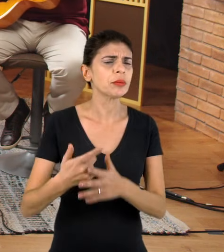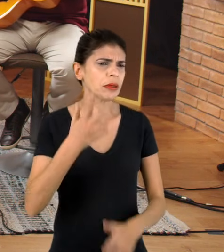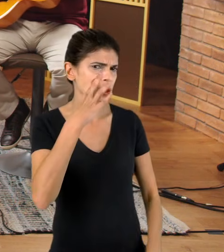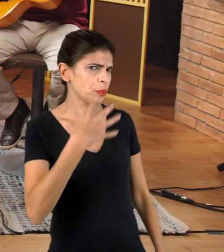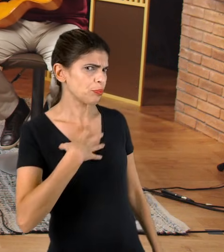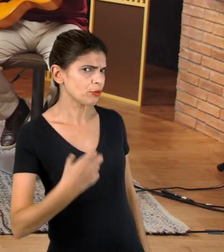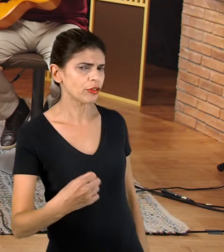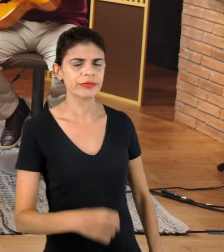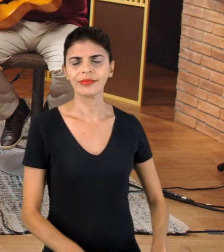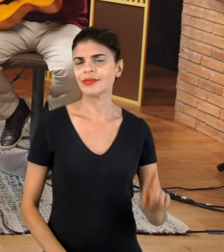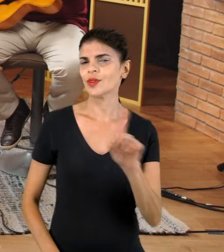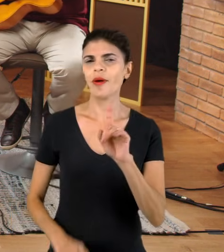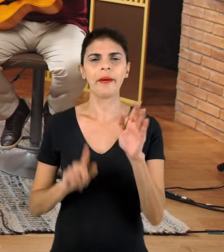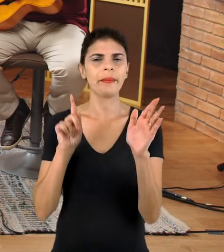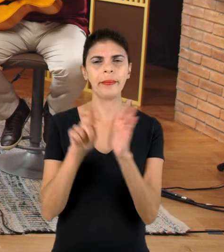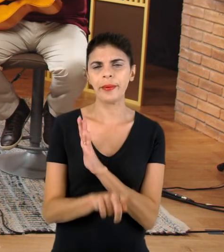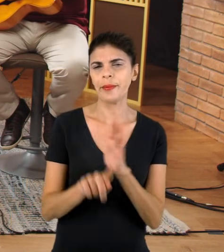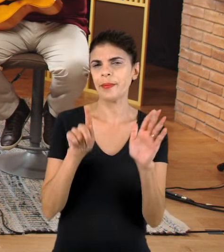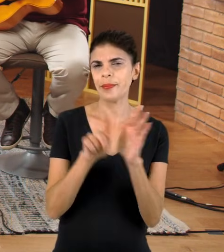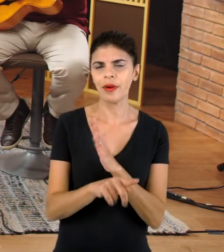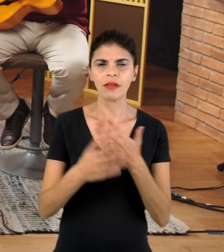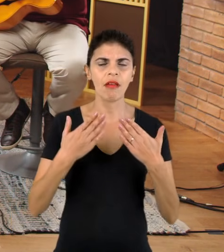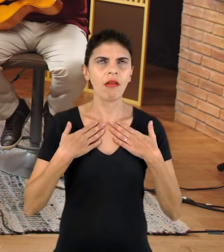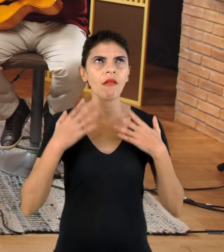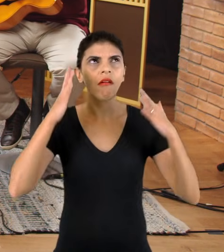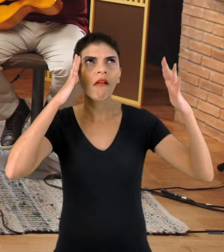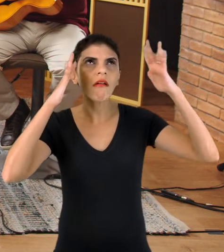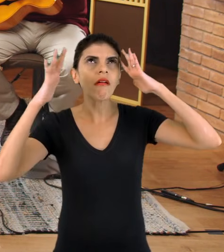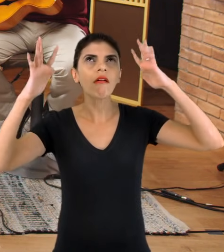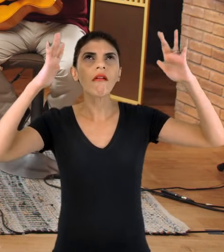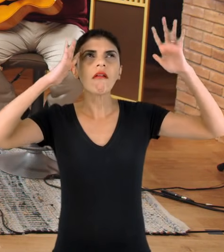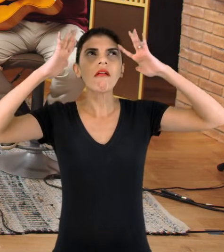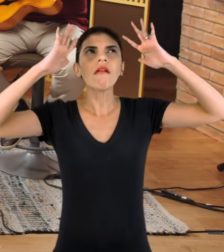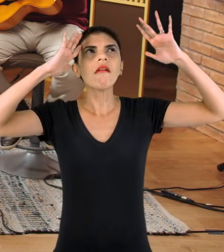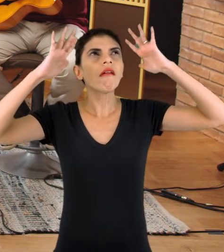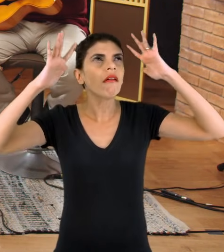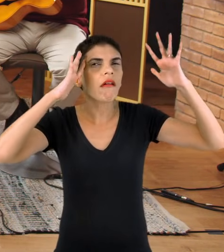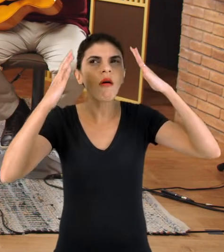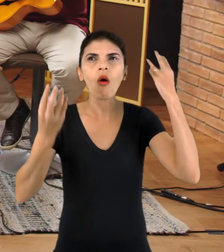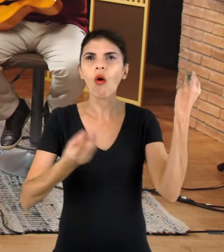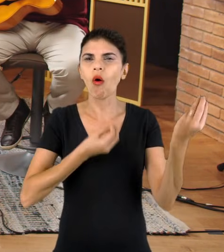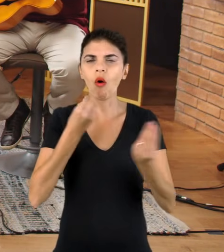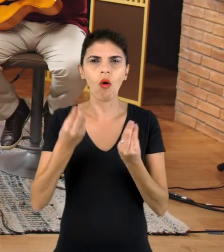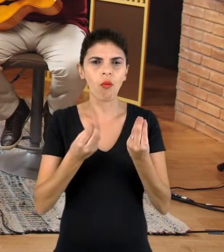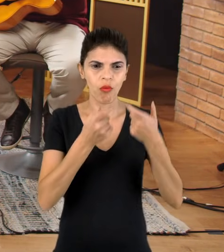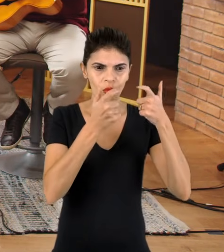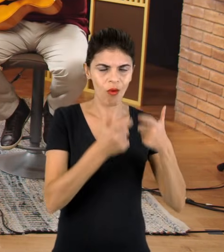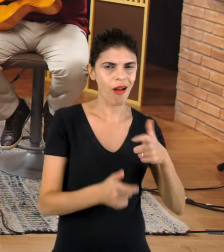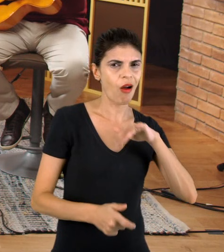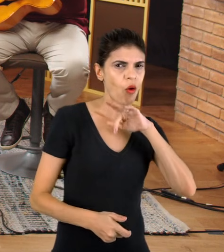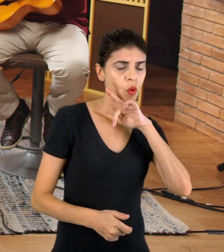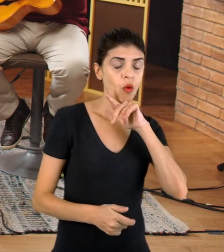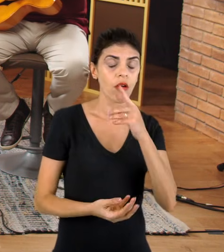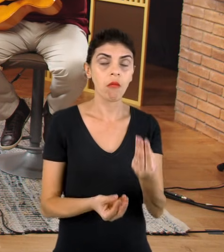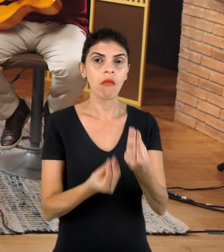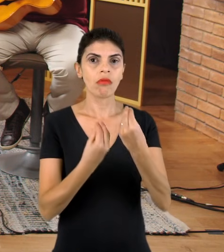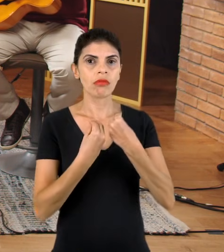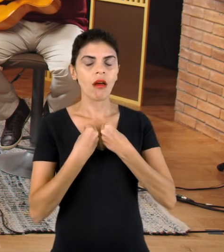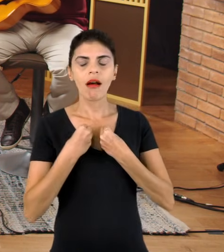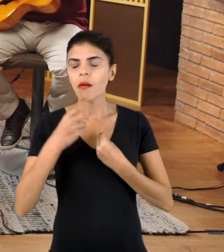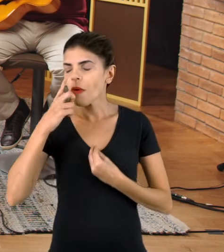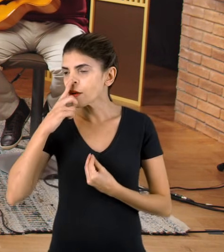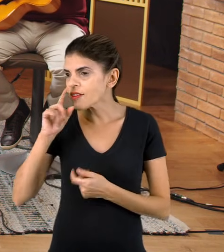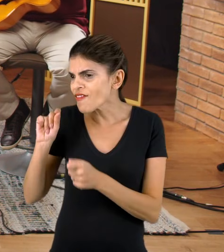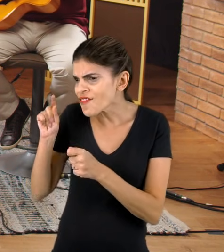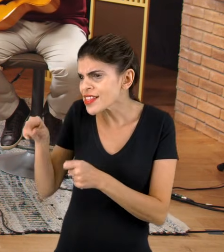Puxando. Puxando, mas não é um questionamento que vai me levar para um lugar ruim, é um questionamento que para me colocar para